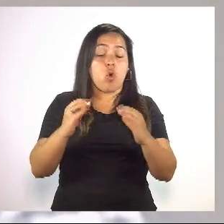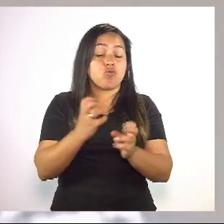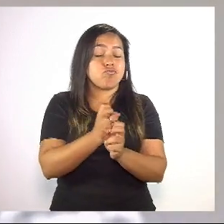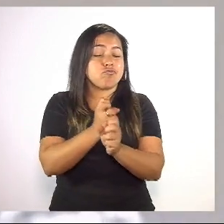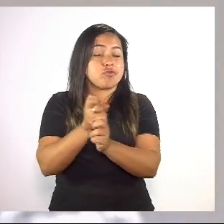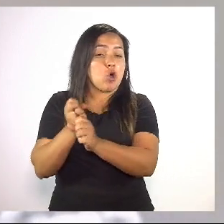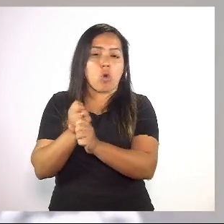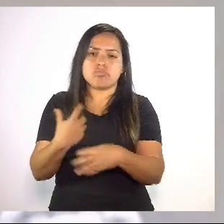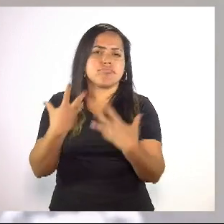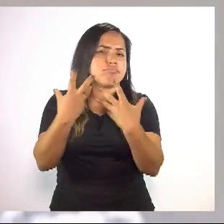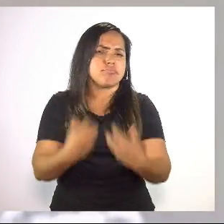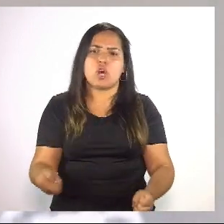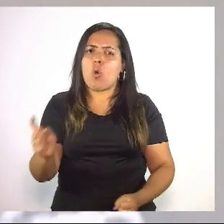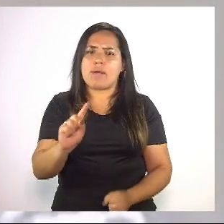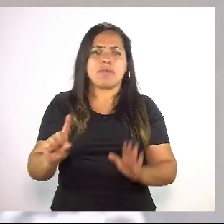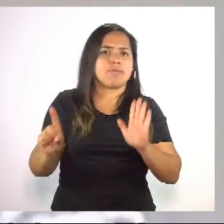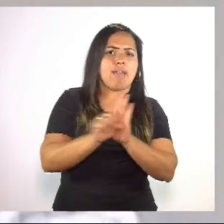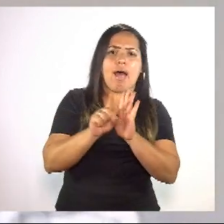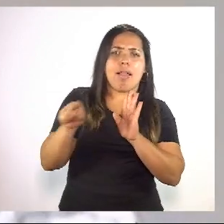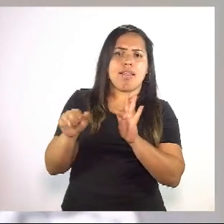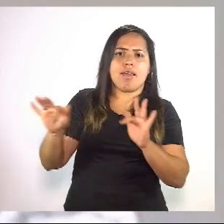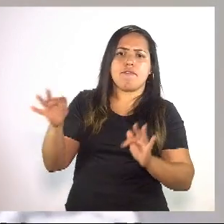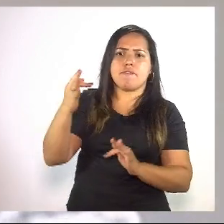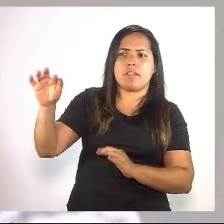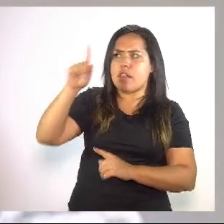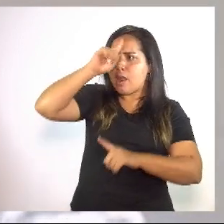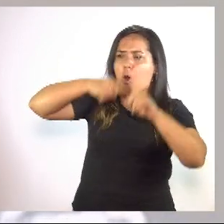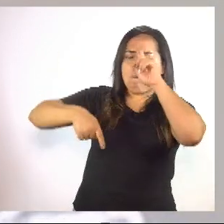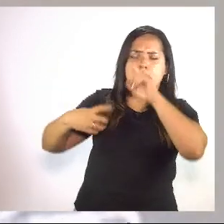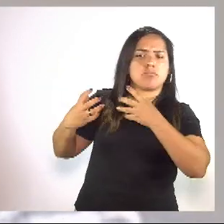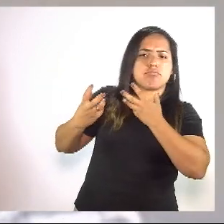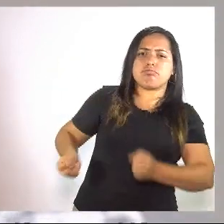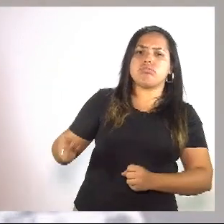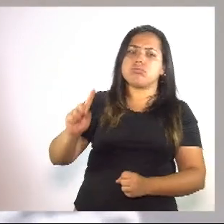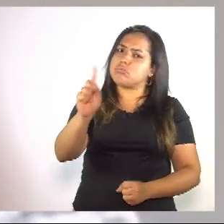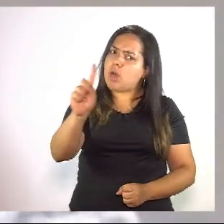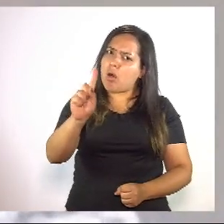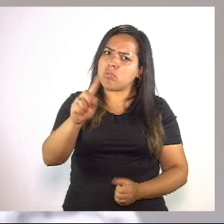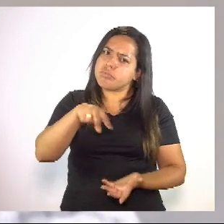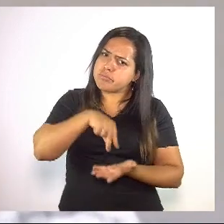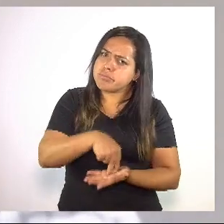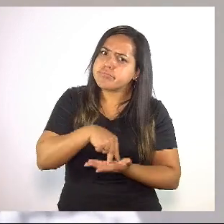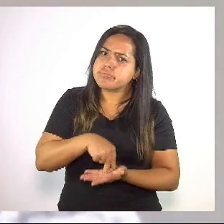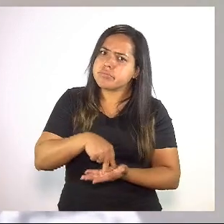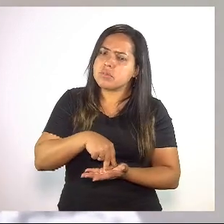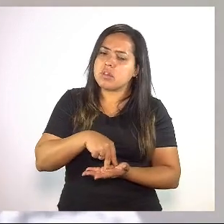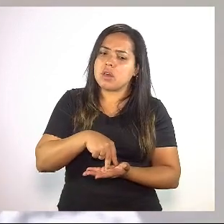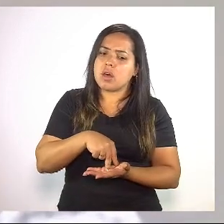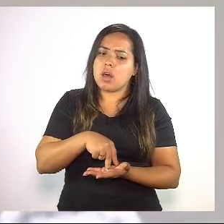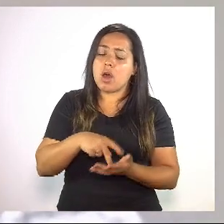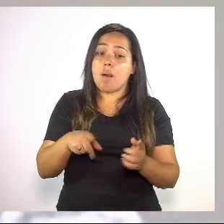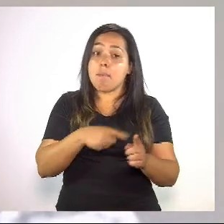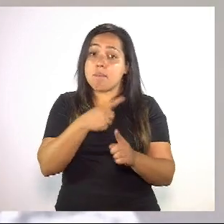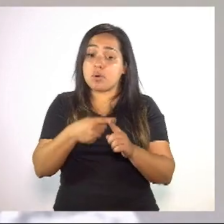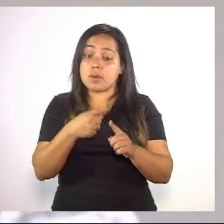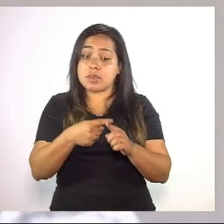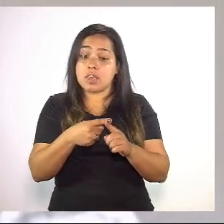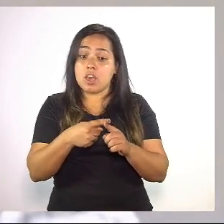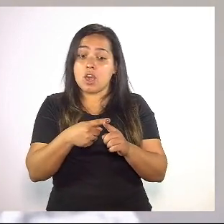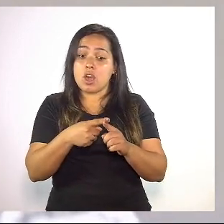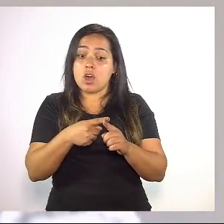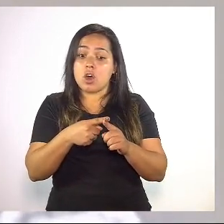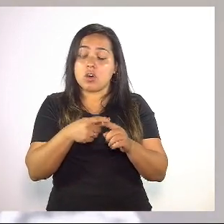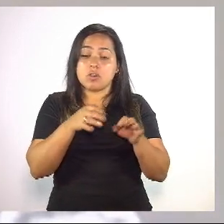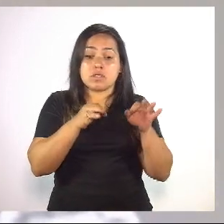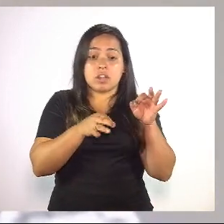não admitir a aplicação dessa lei. Observe, o Ministério Público no Tribunal de Contas, na sua avaliação desse